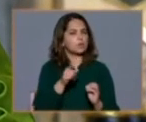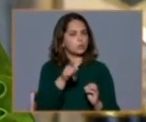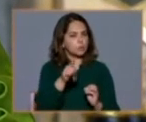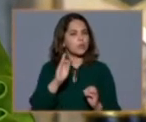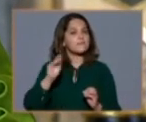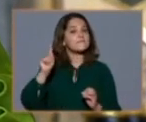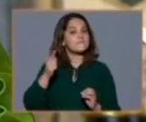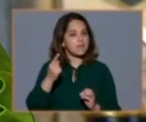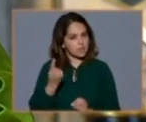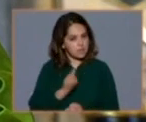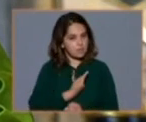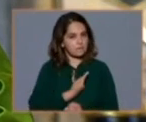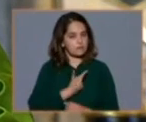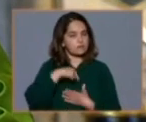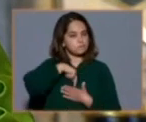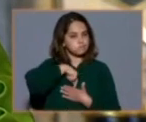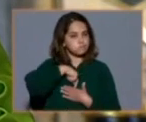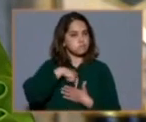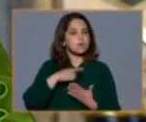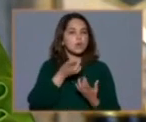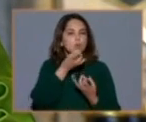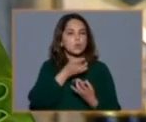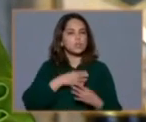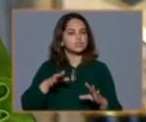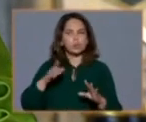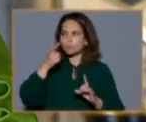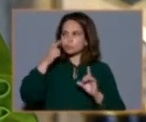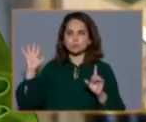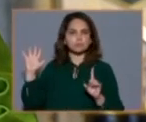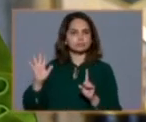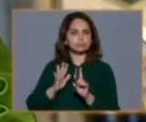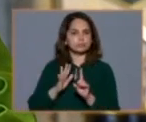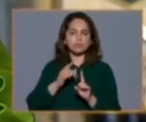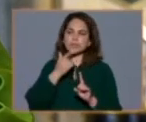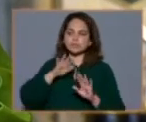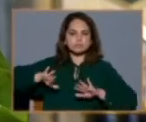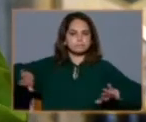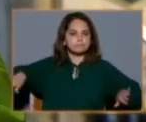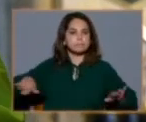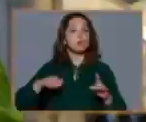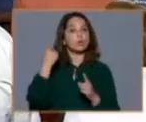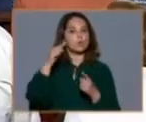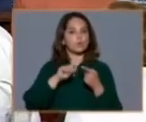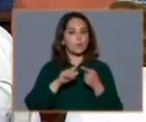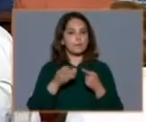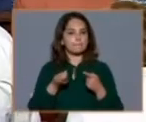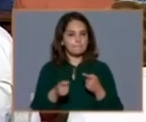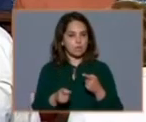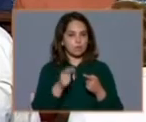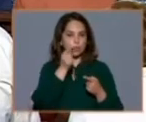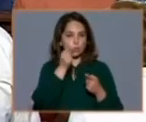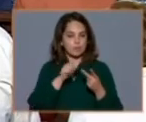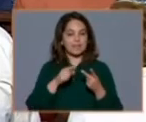fé. E não deixou que ninguém o acompanhasse, a não ser Pedro, Tiago e João, irmão